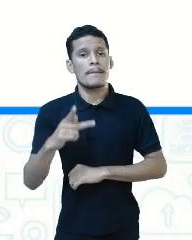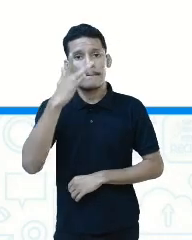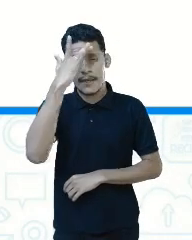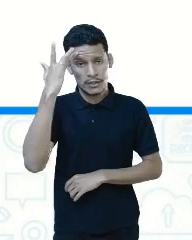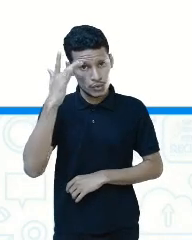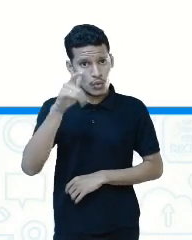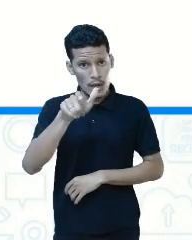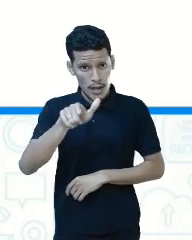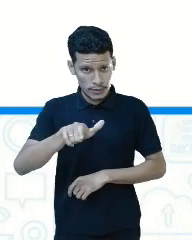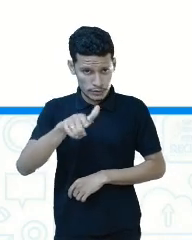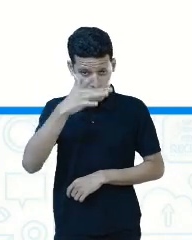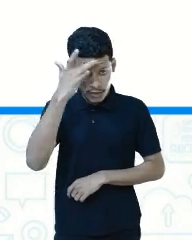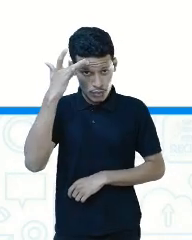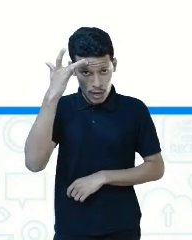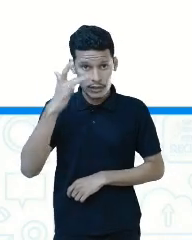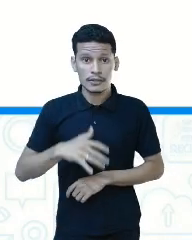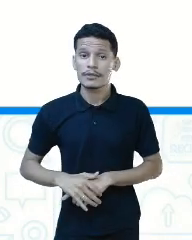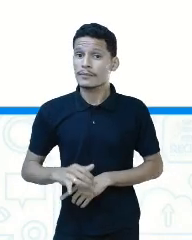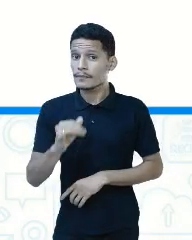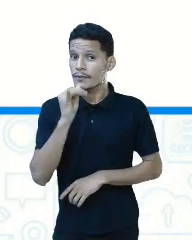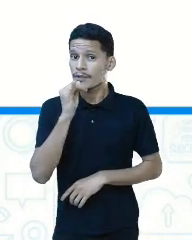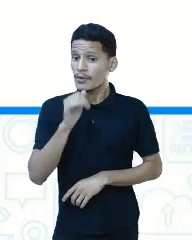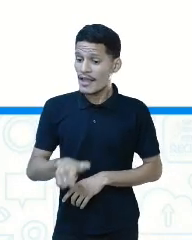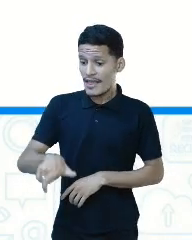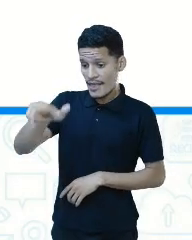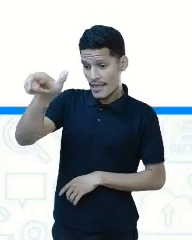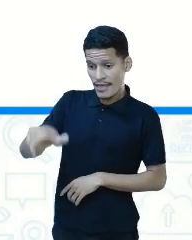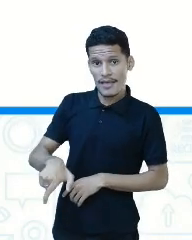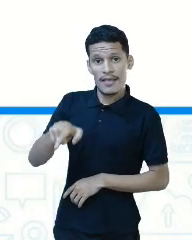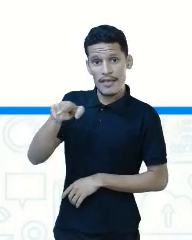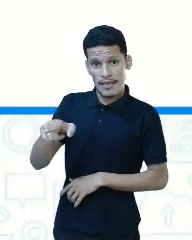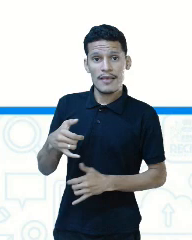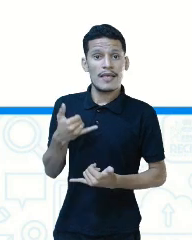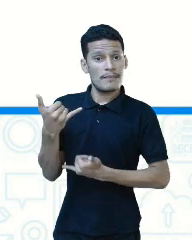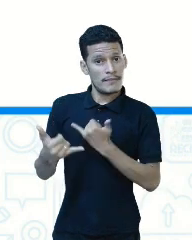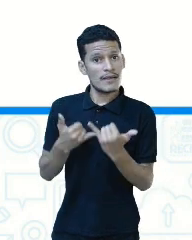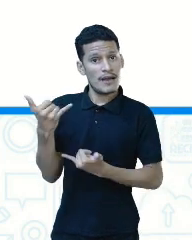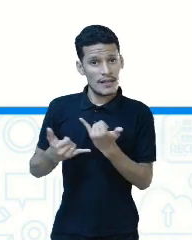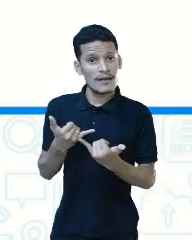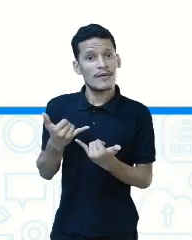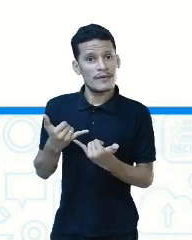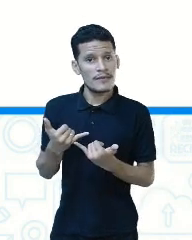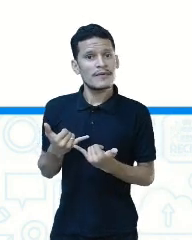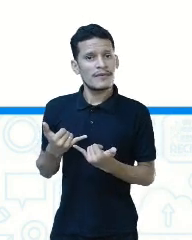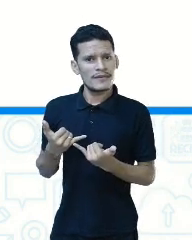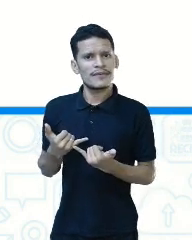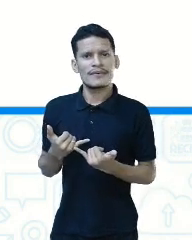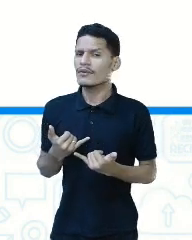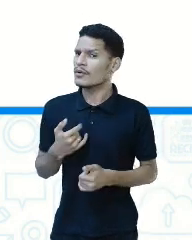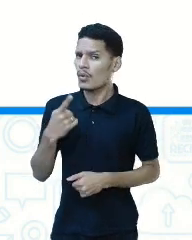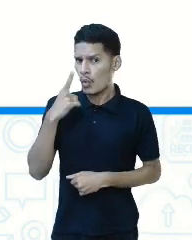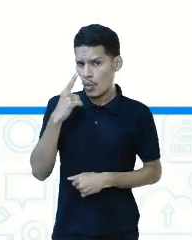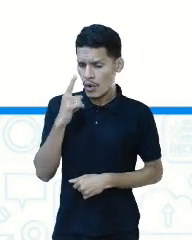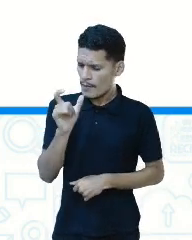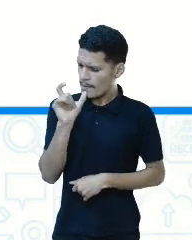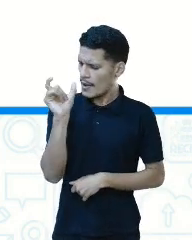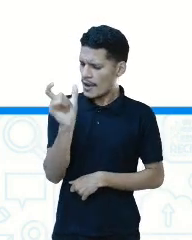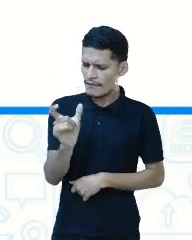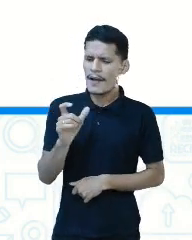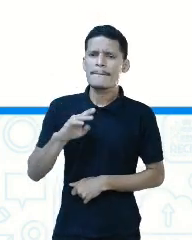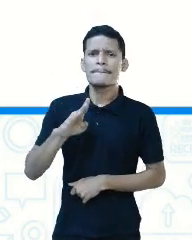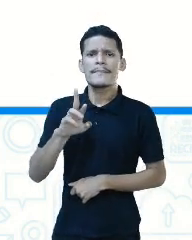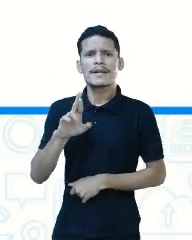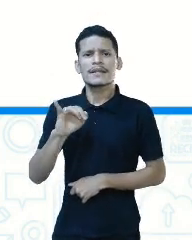exemplos, olha só. Ele é brincalhão. Então, veja que a palavra aí, no caso,